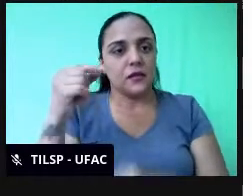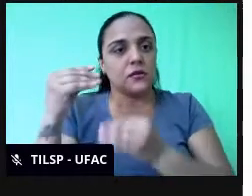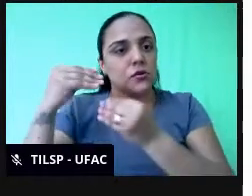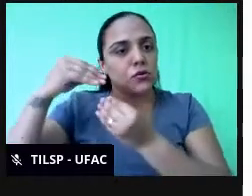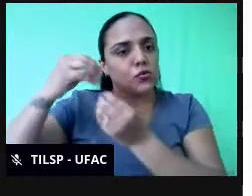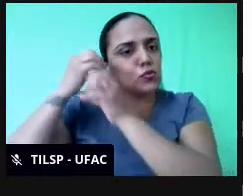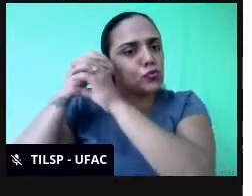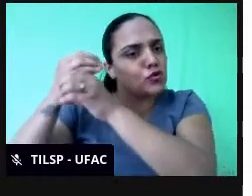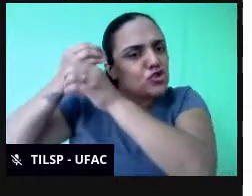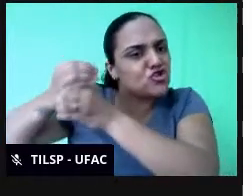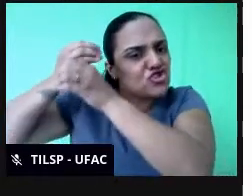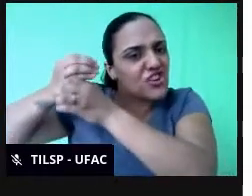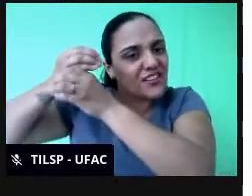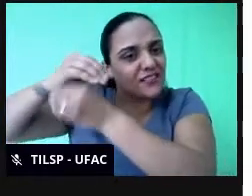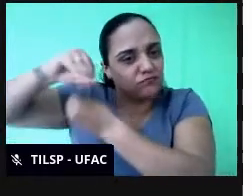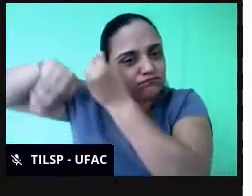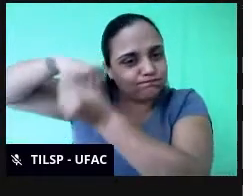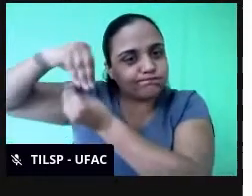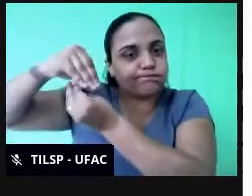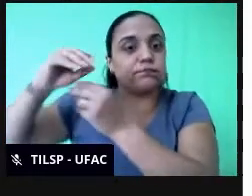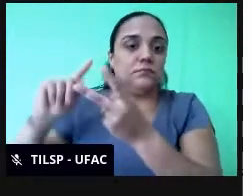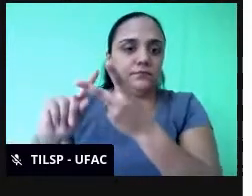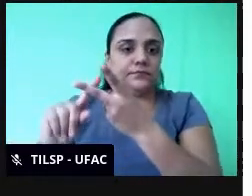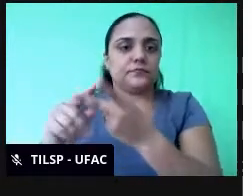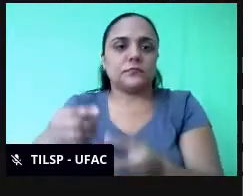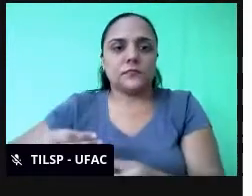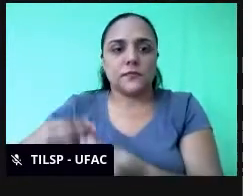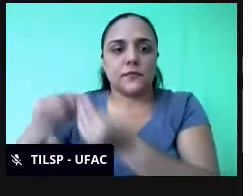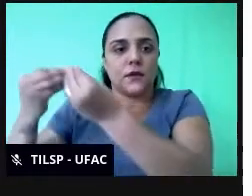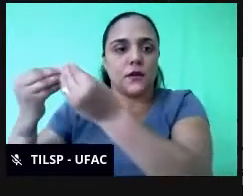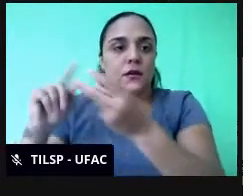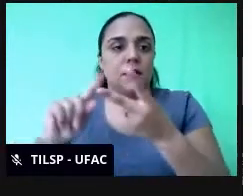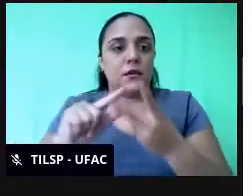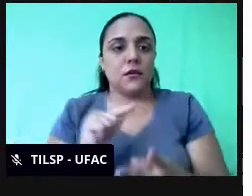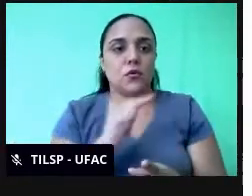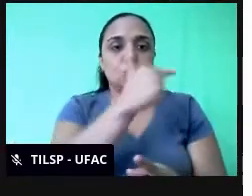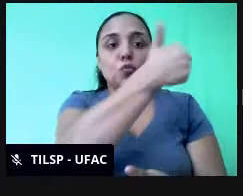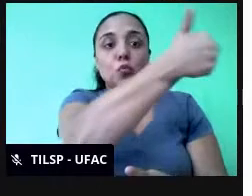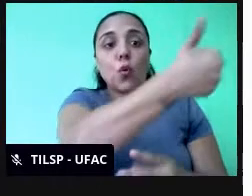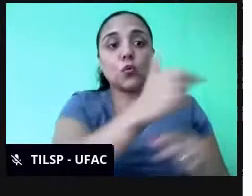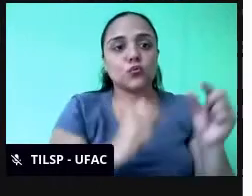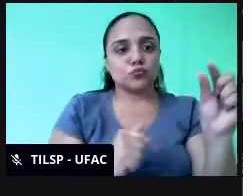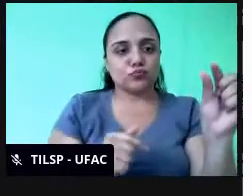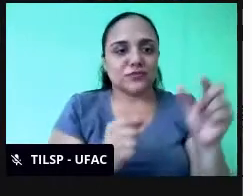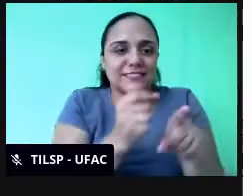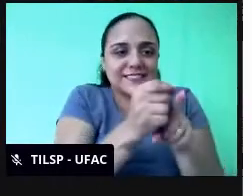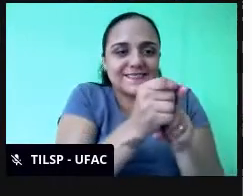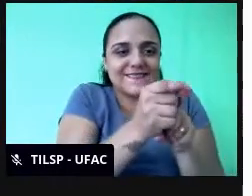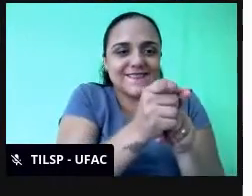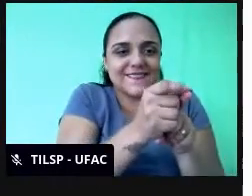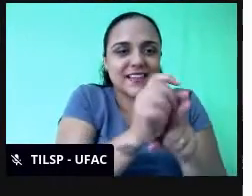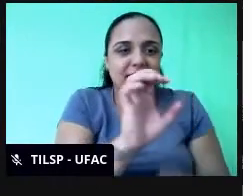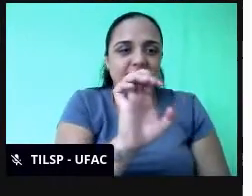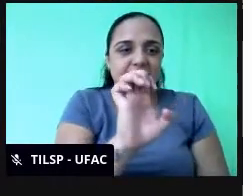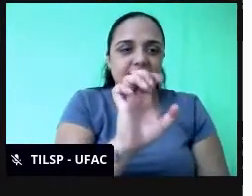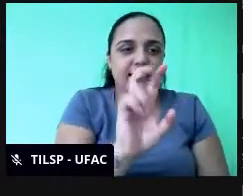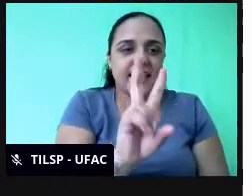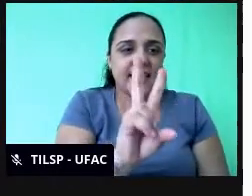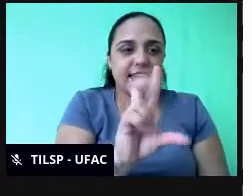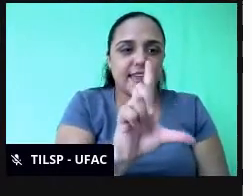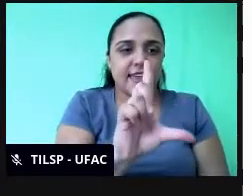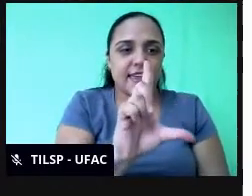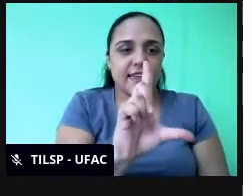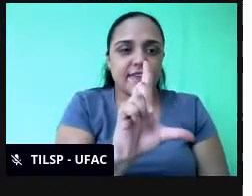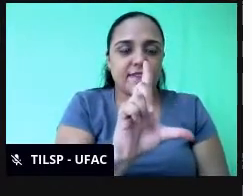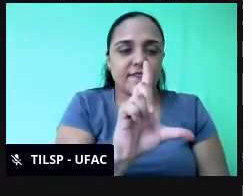em 2 ao longo do dia, e o outro grupo recebeu proteína de ervilha. Então a comparação foi efeito